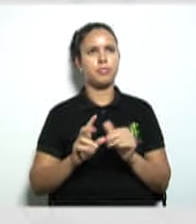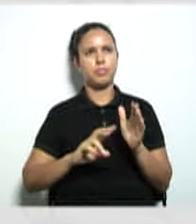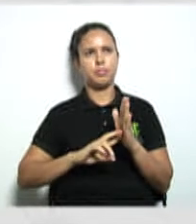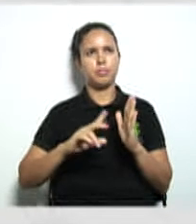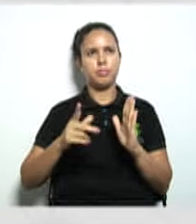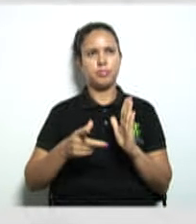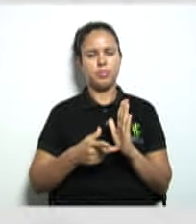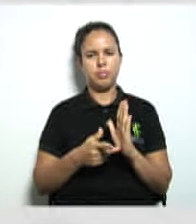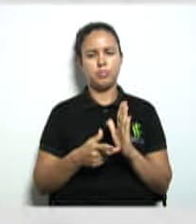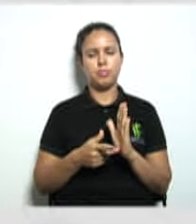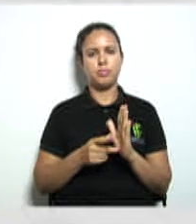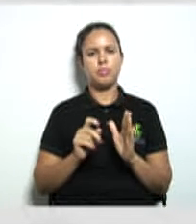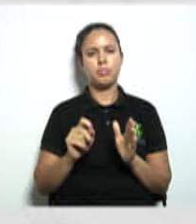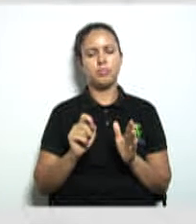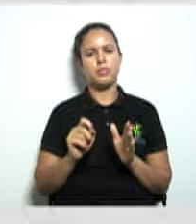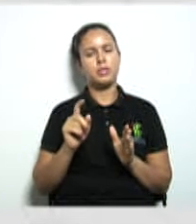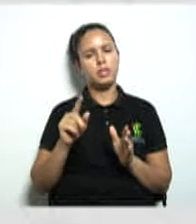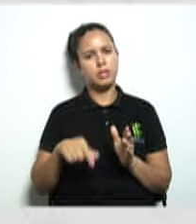Significa esse